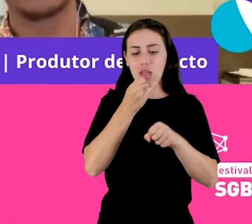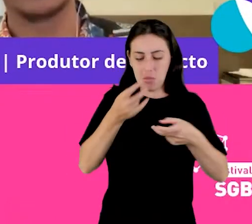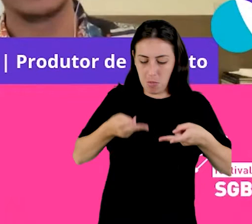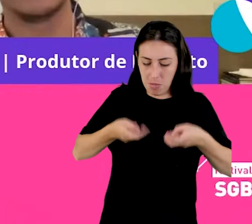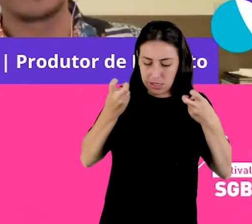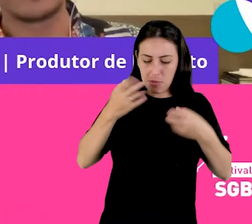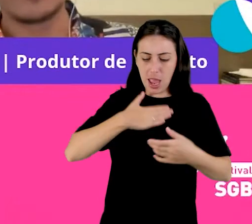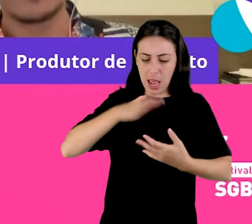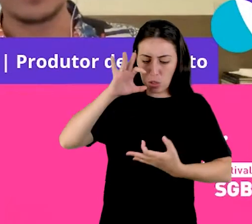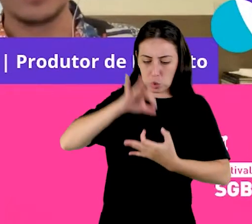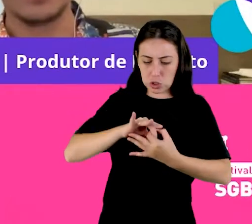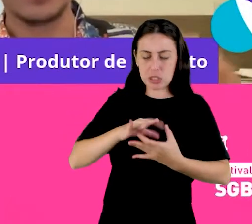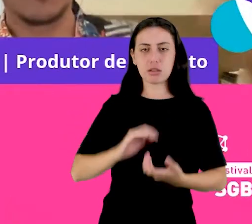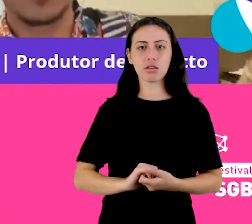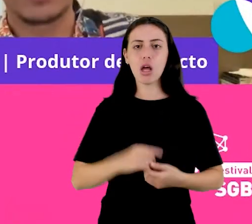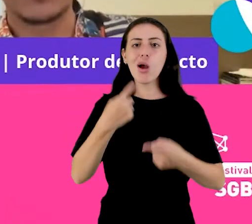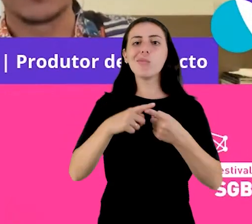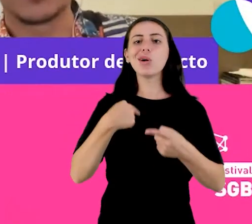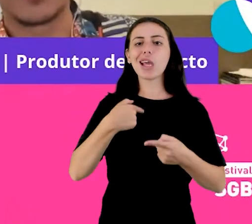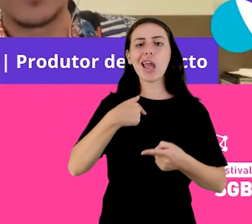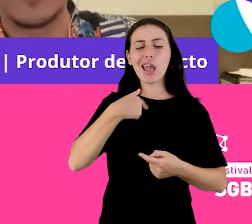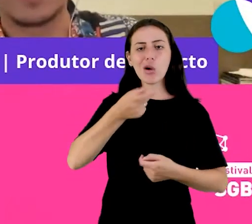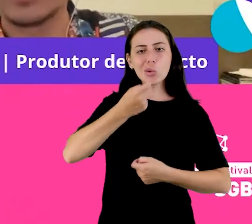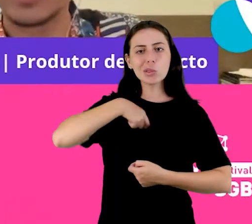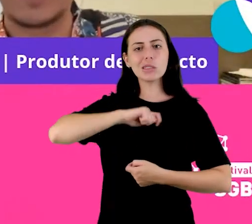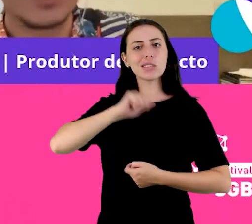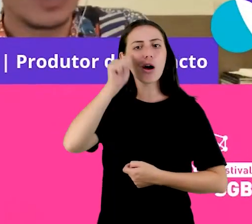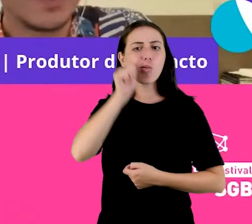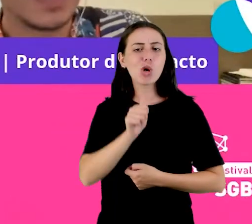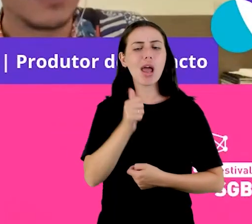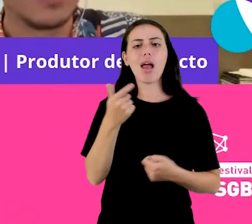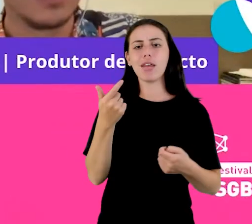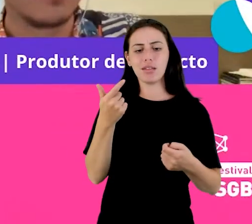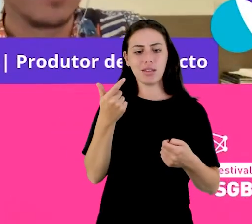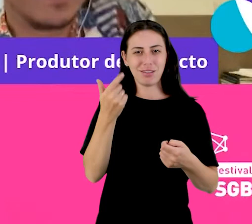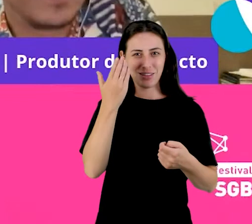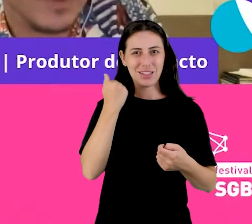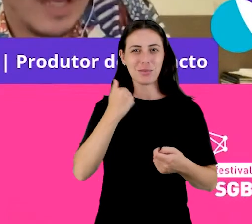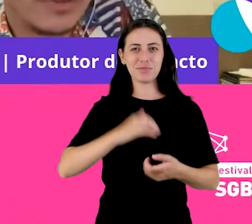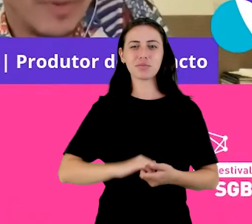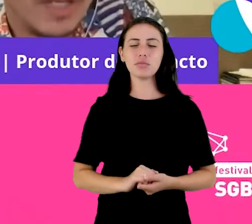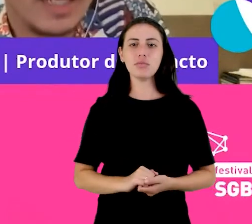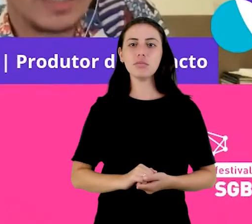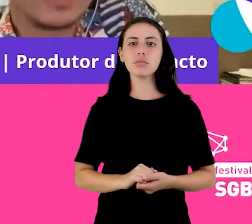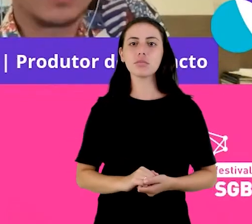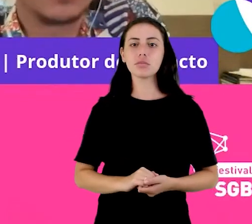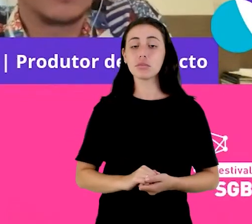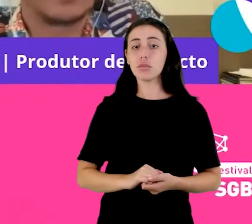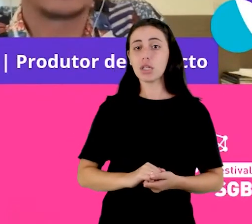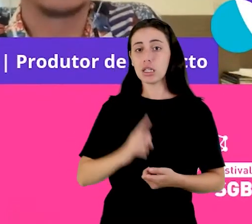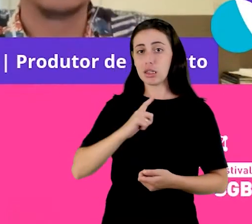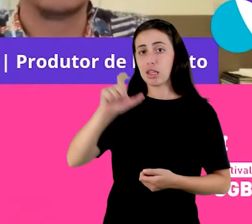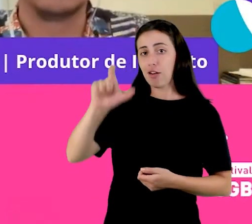uma pessoa cis, né? Como a Coraci no filme fala, nossa, de repente nunca tinha pensado por que eu sou uma mulher, né? De